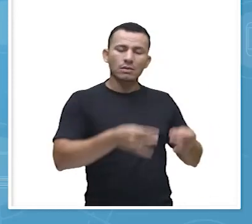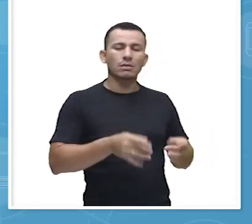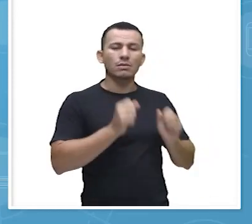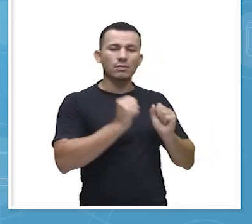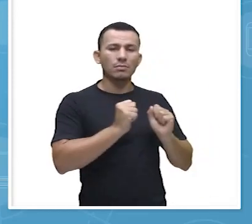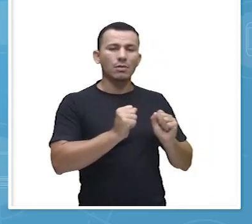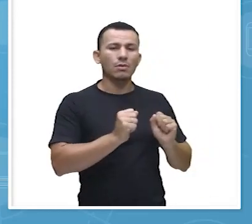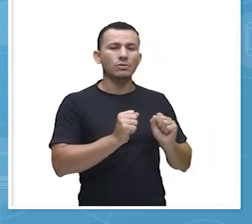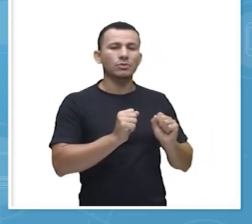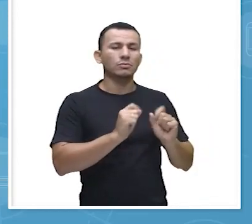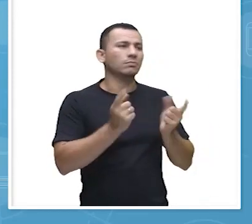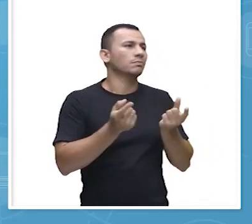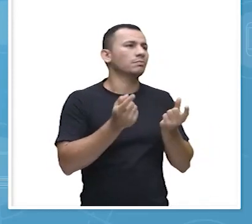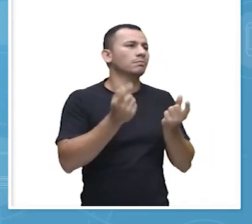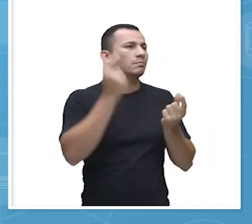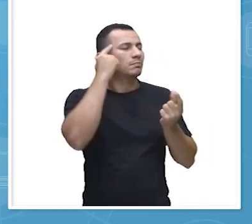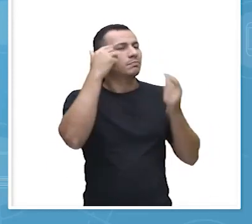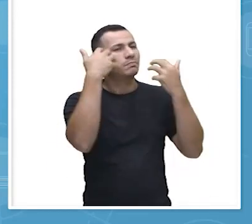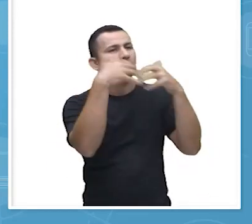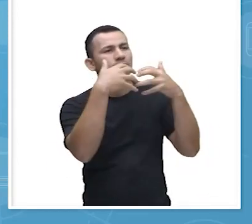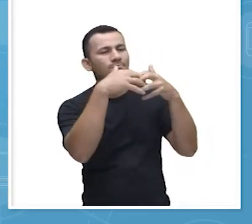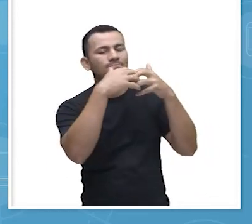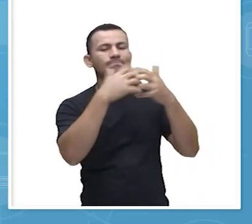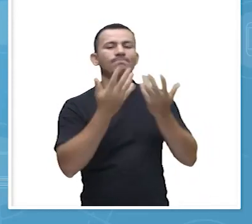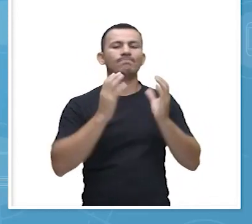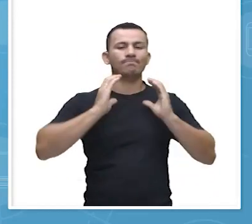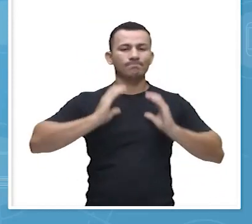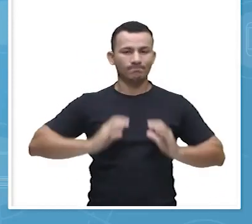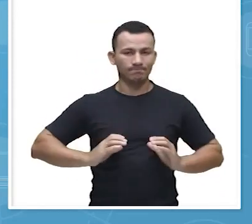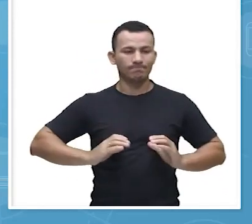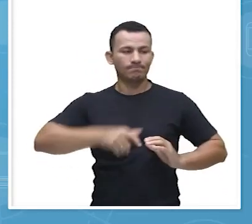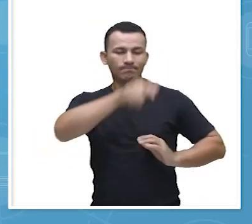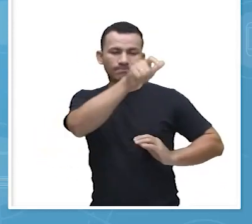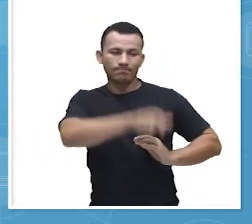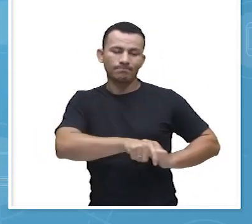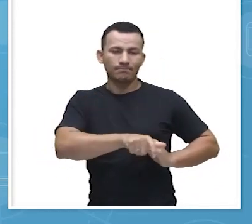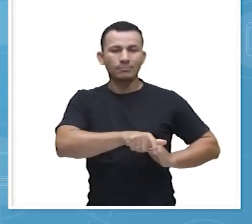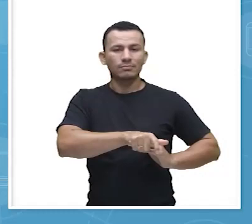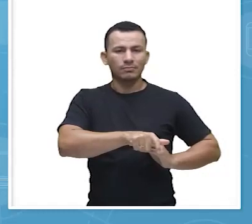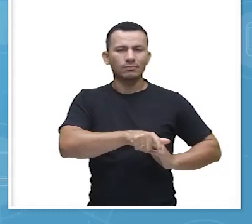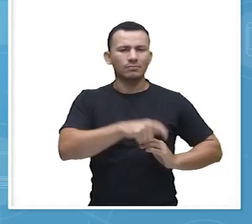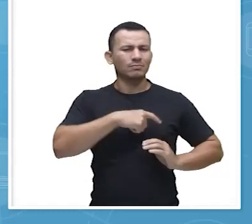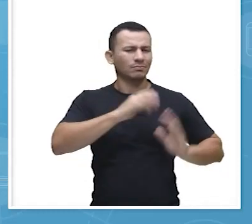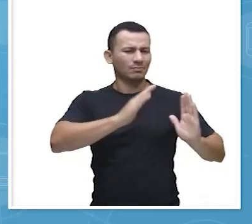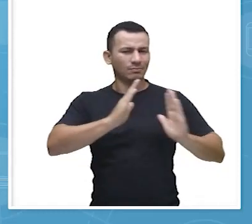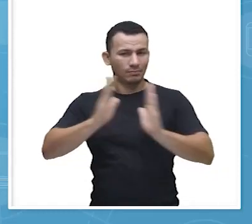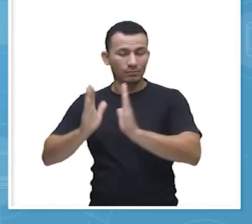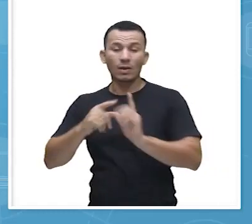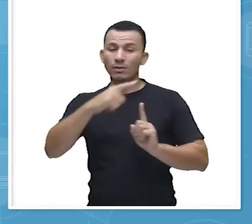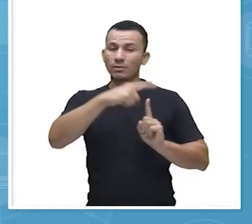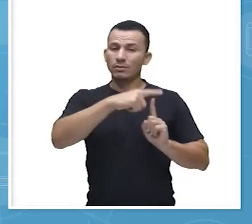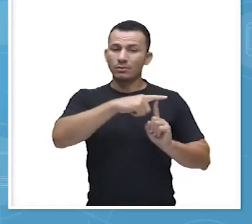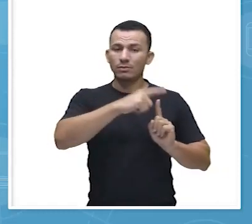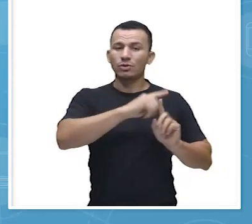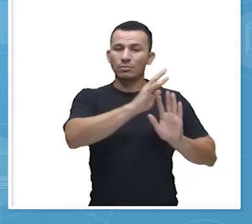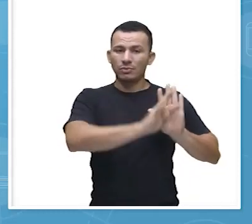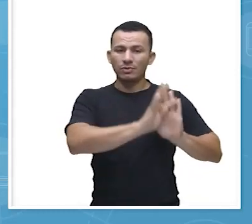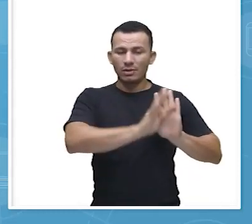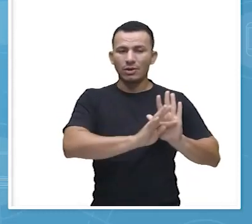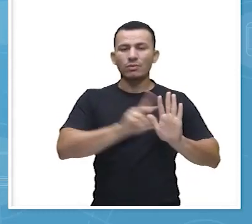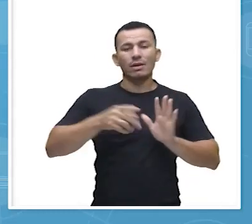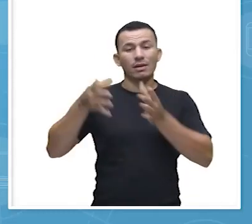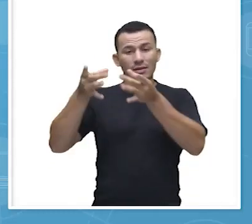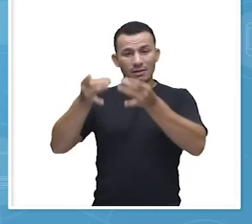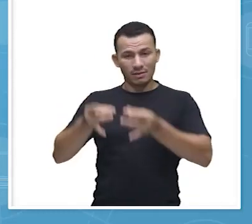sobre o psicológico, sobre o comportamento da pessoa, assim por diante, né? Então, esse é o tipo textual descrição.